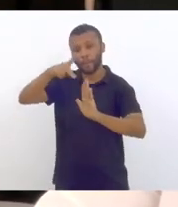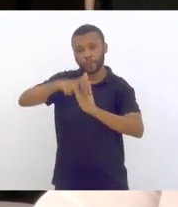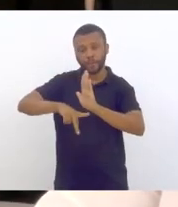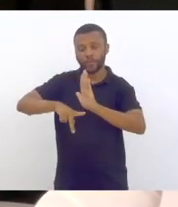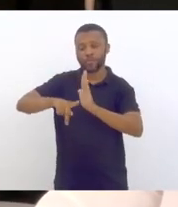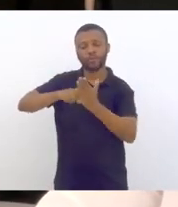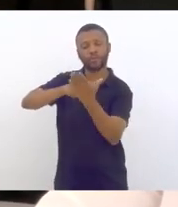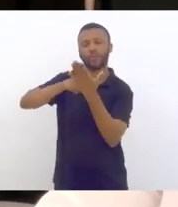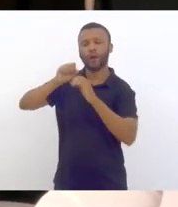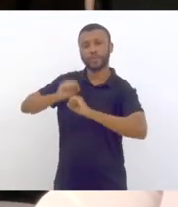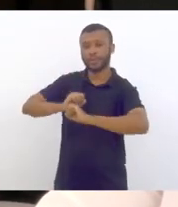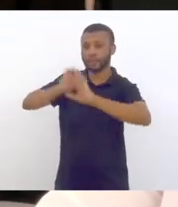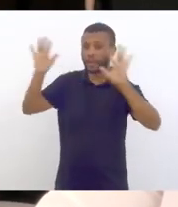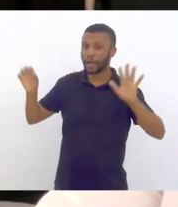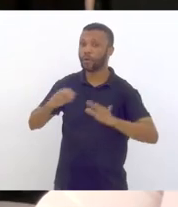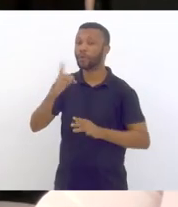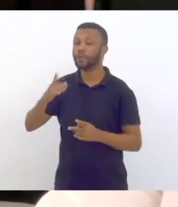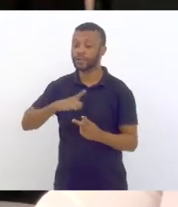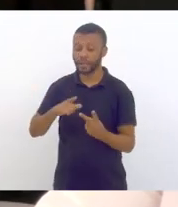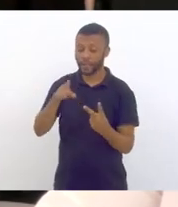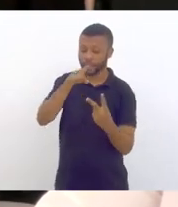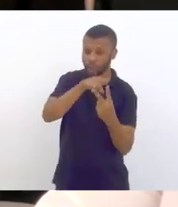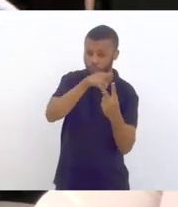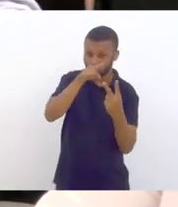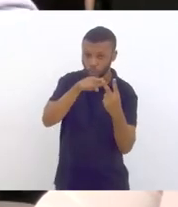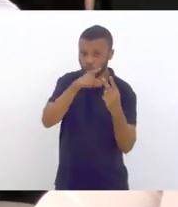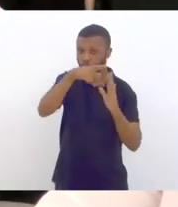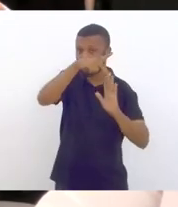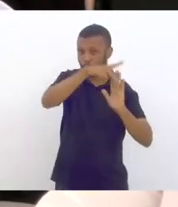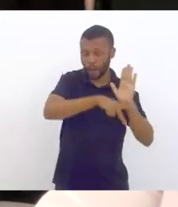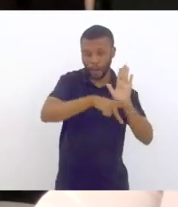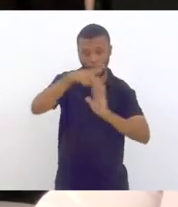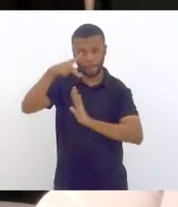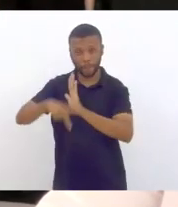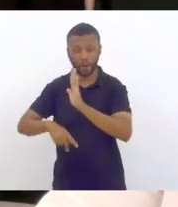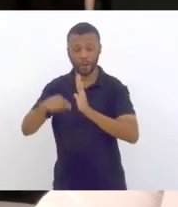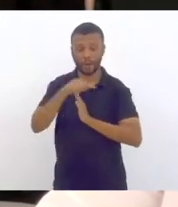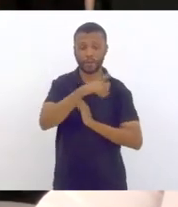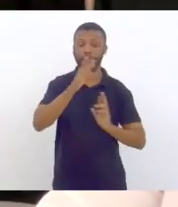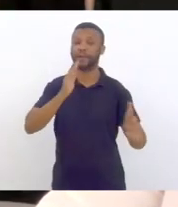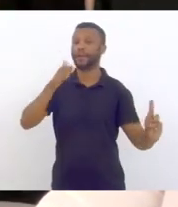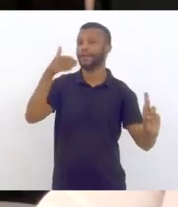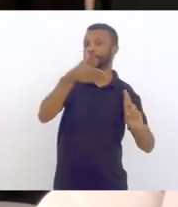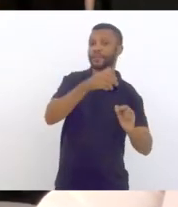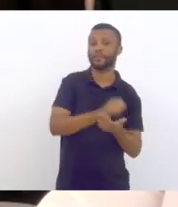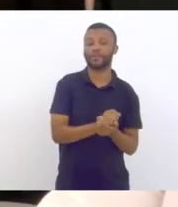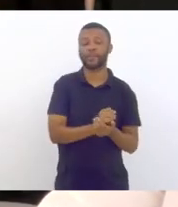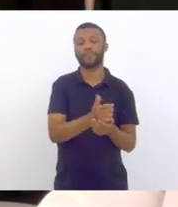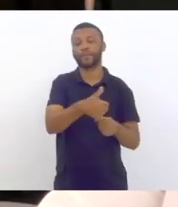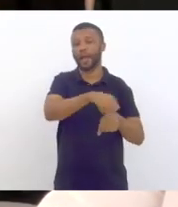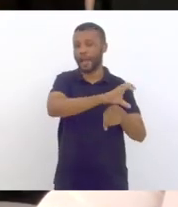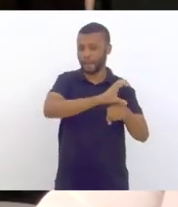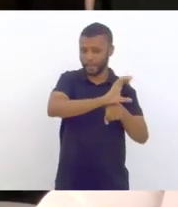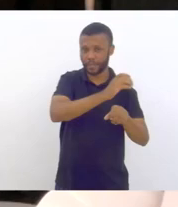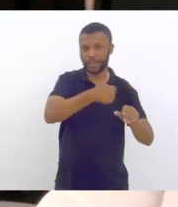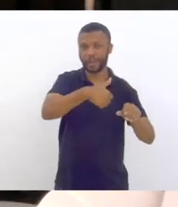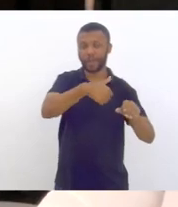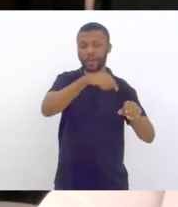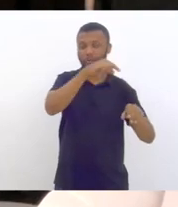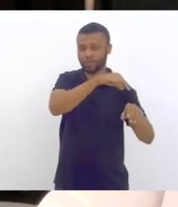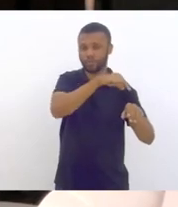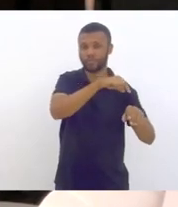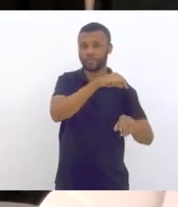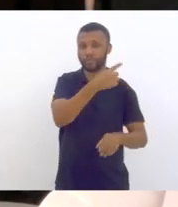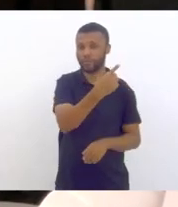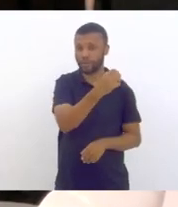ou ter duas mensagens diferentes a mensagem relativa a emenda constitucional ela tem 8 e a mensagem específica sobre a